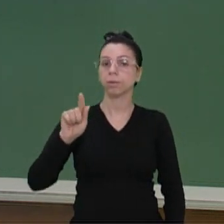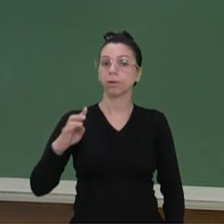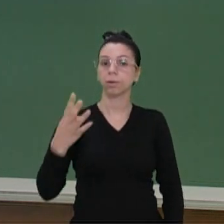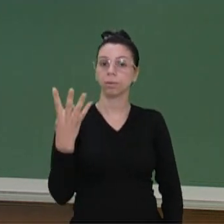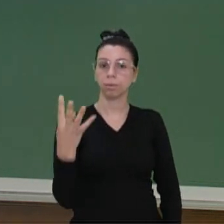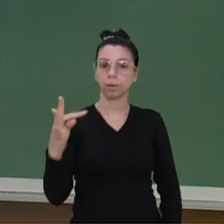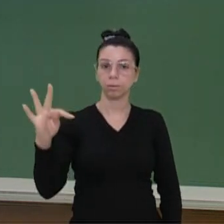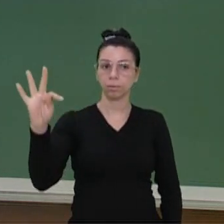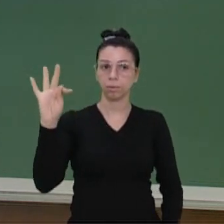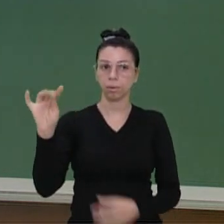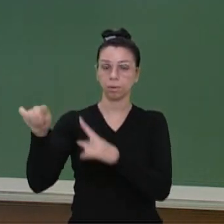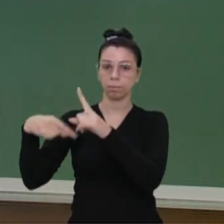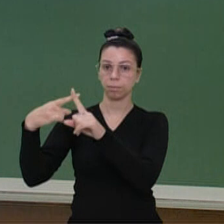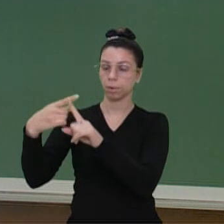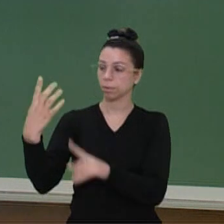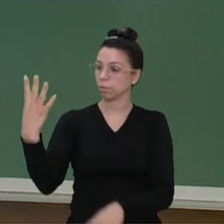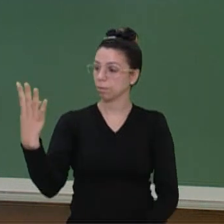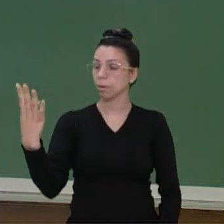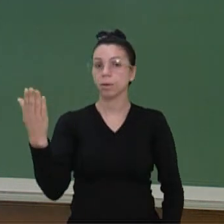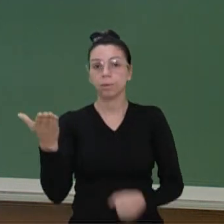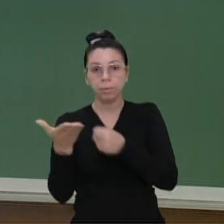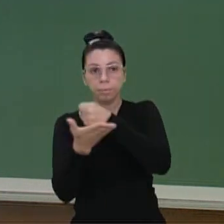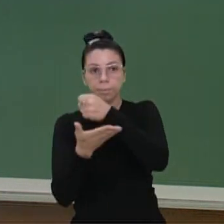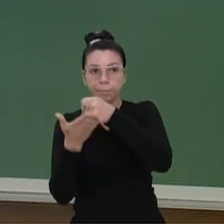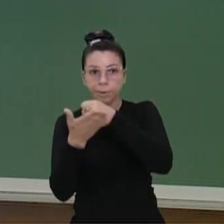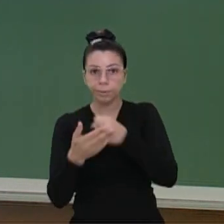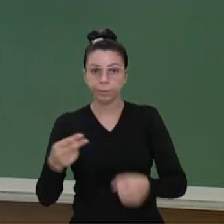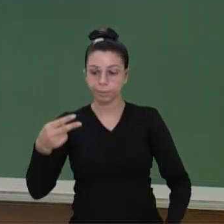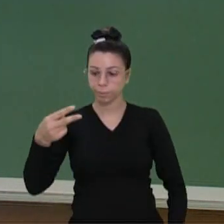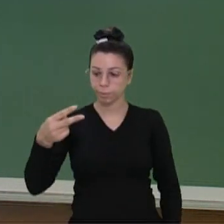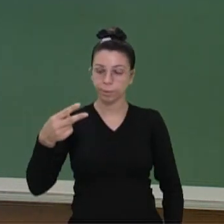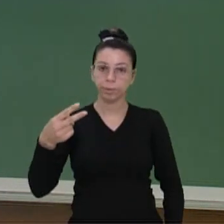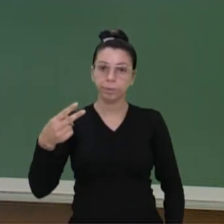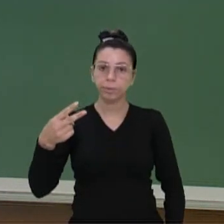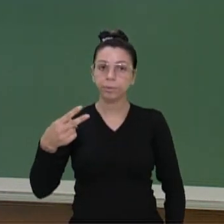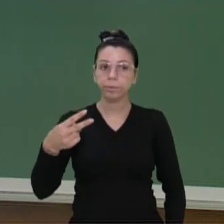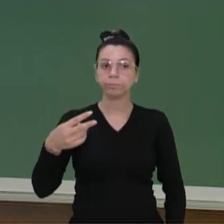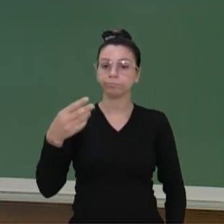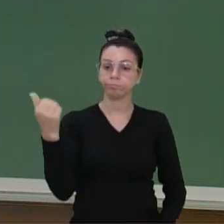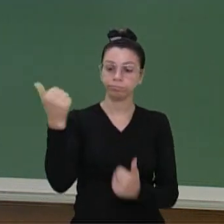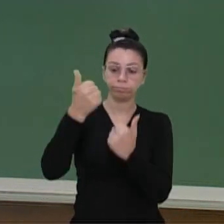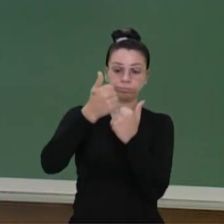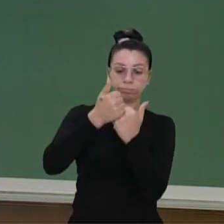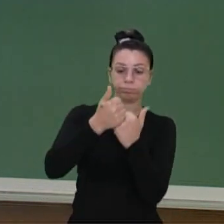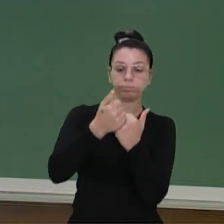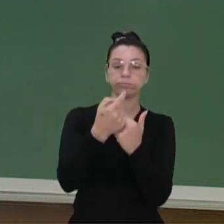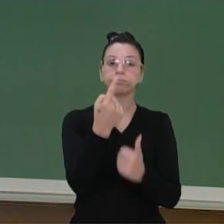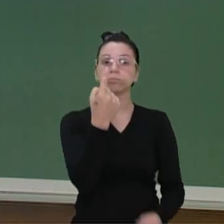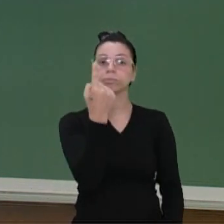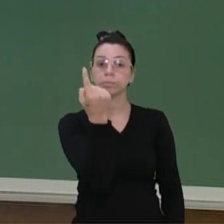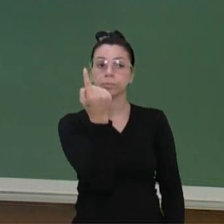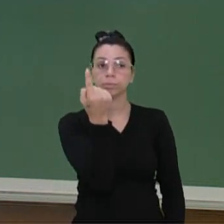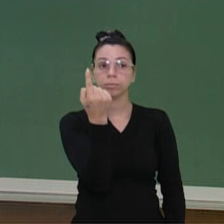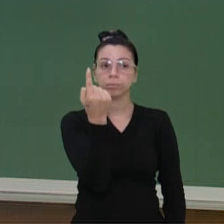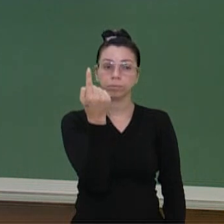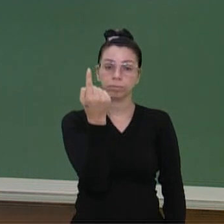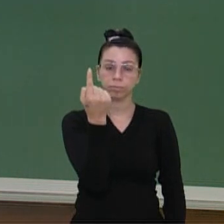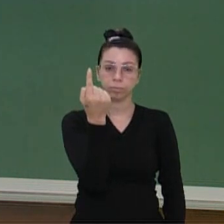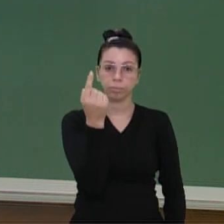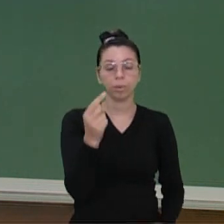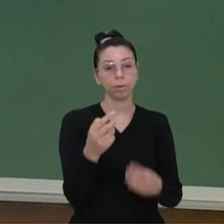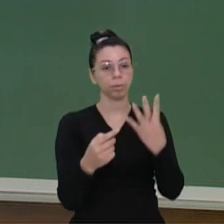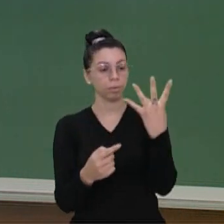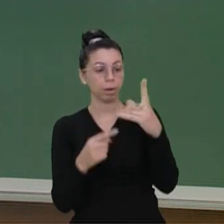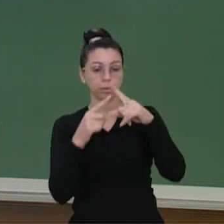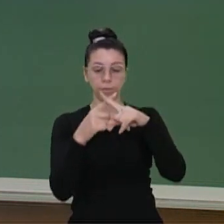base 2. Substituindo o t por 1, no primeiro ano, a gente troca o t por 1, 4